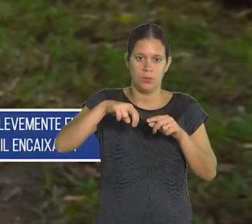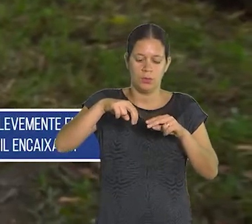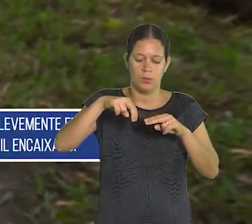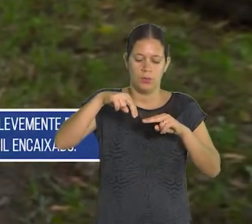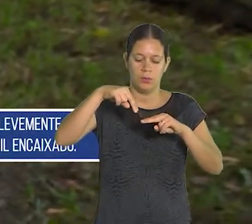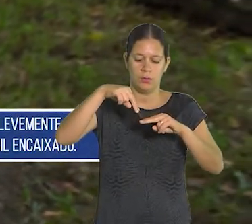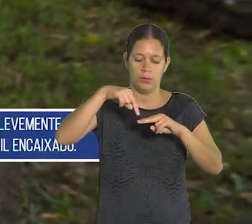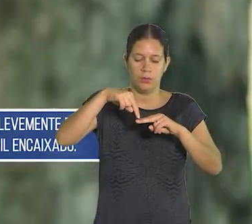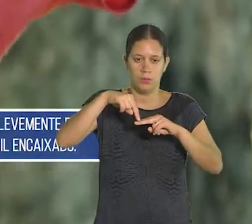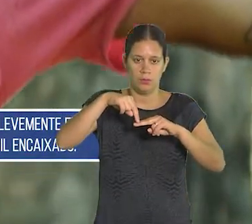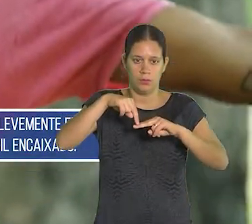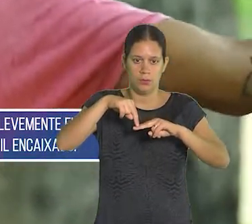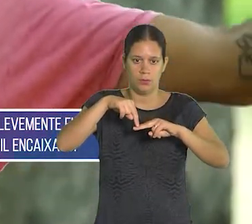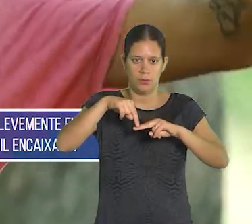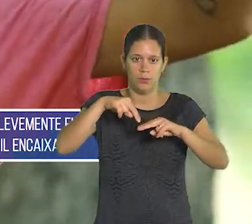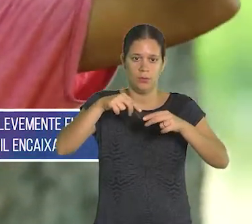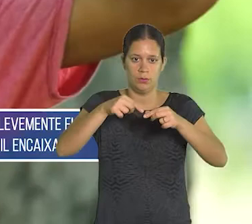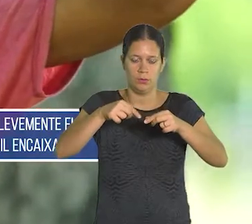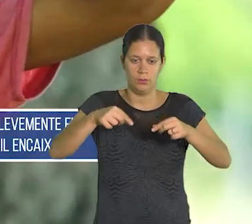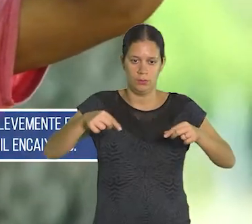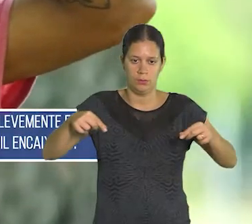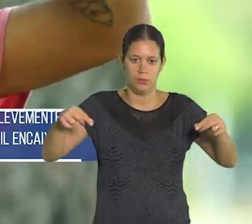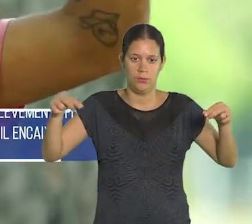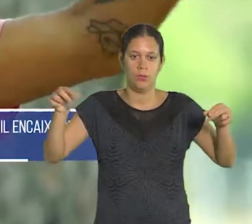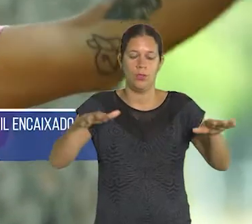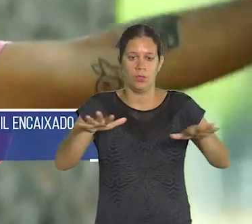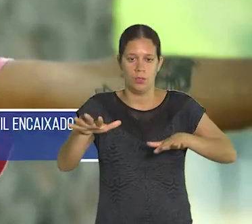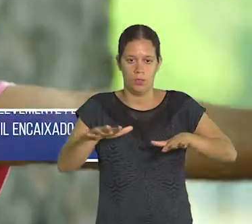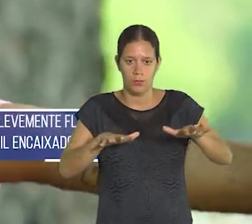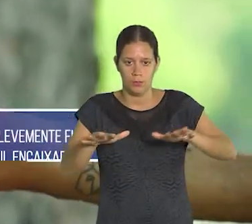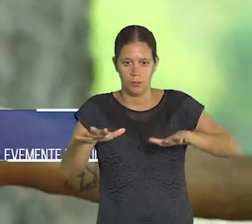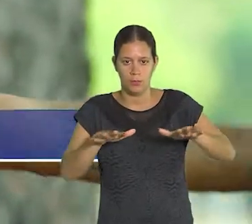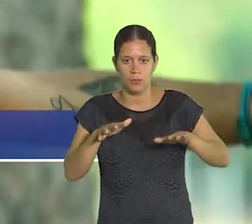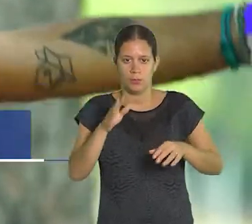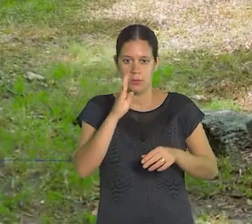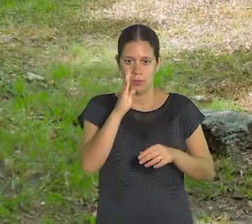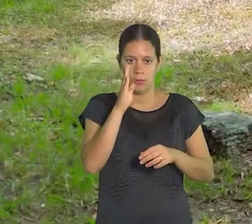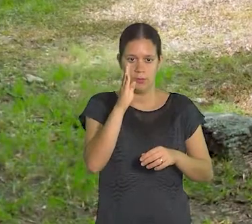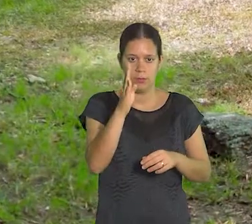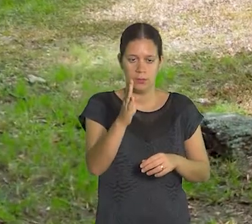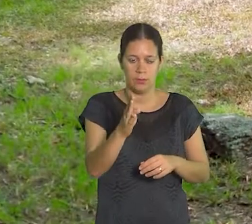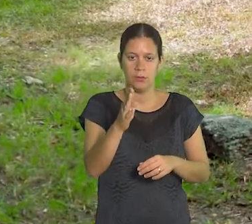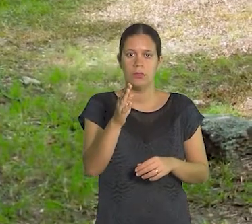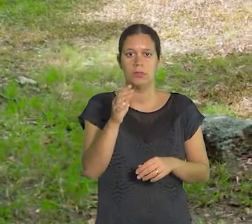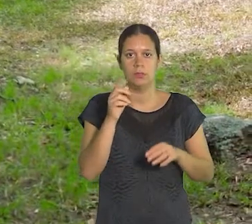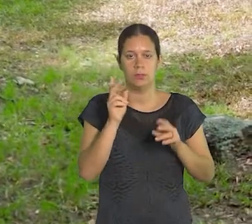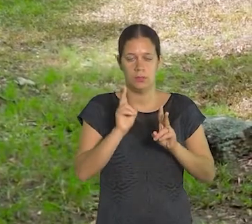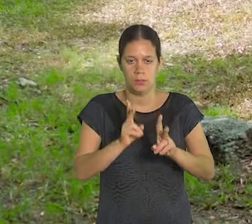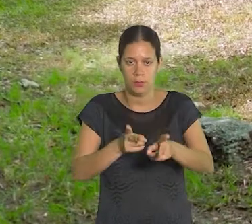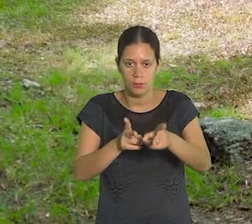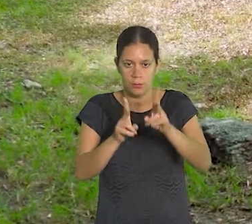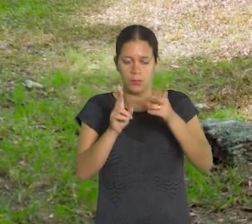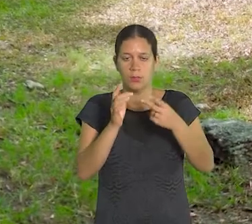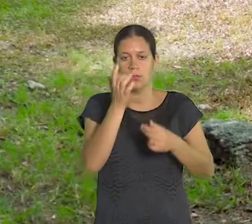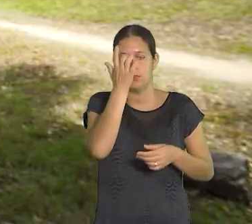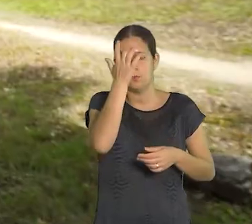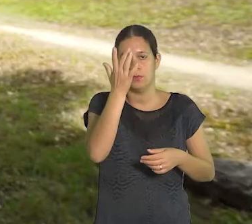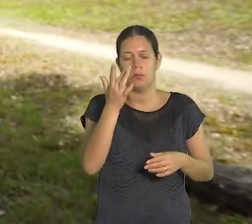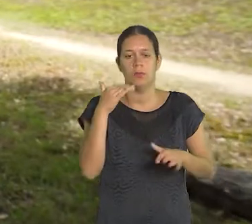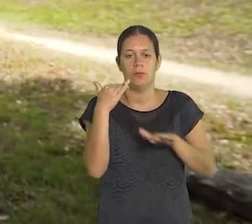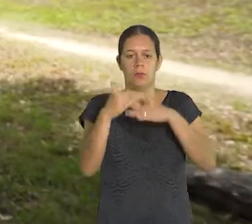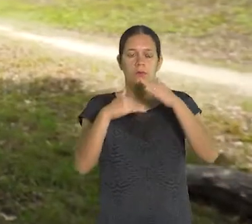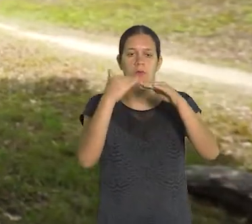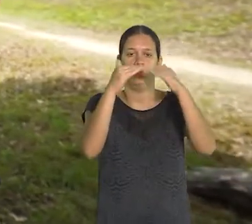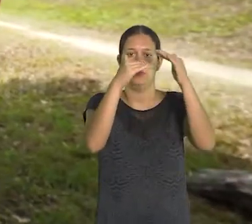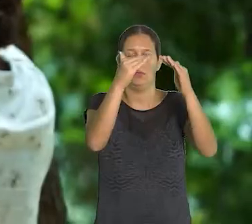o quadril encaixado, os braços e os punhos flexionados, dando movimentação, e o olhar dele está sempre no final da fita. Isso